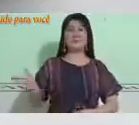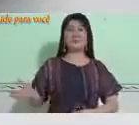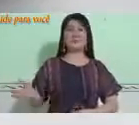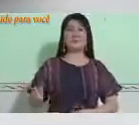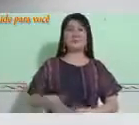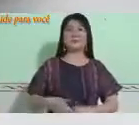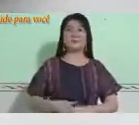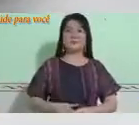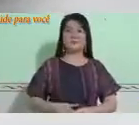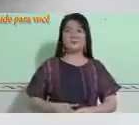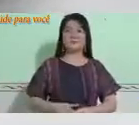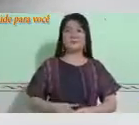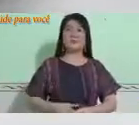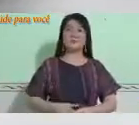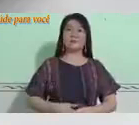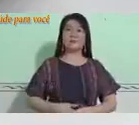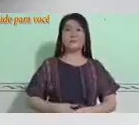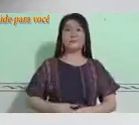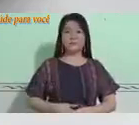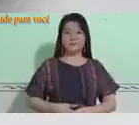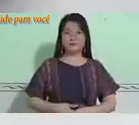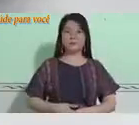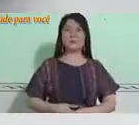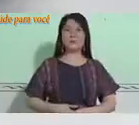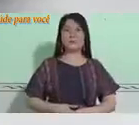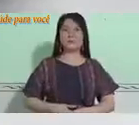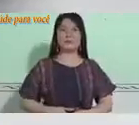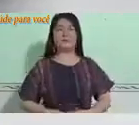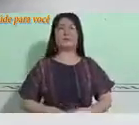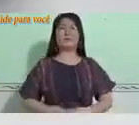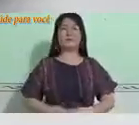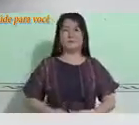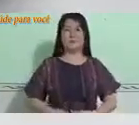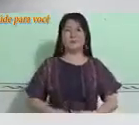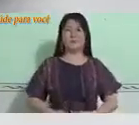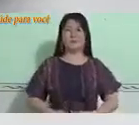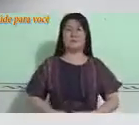que é a fase do ciclo capilar em que ocorre nascimento ou crescimento dos fios.